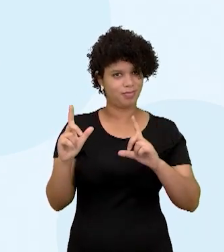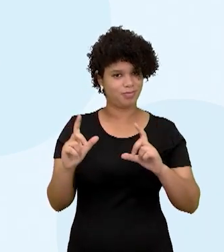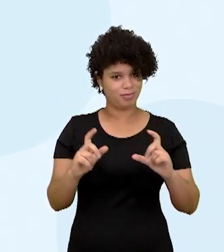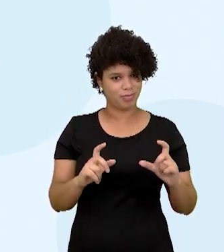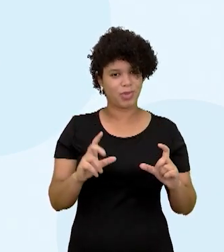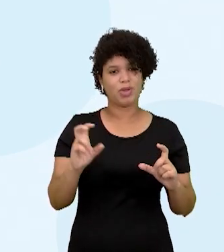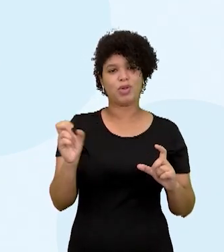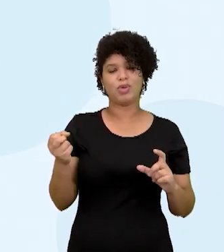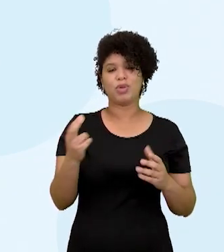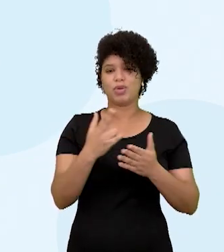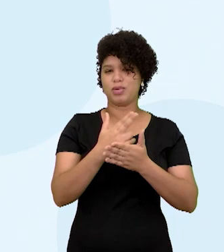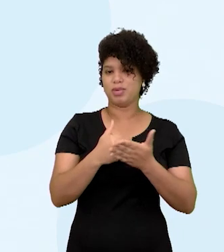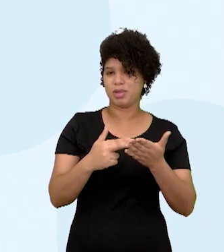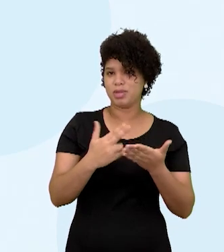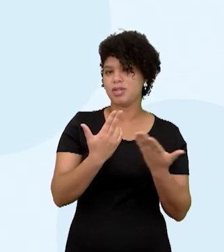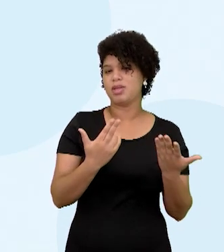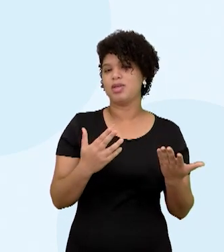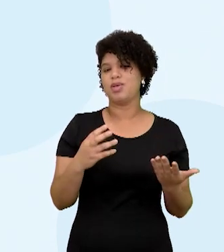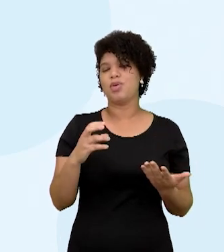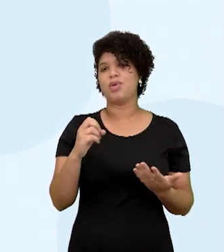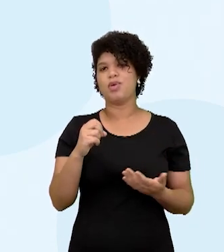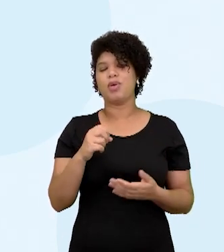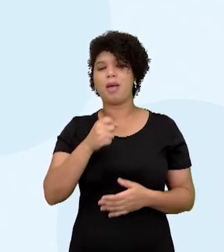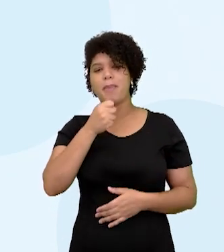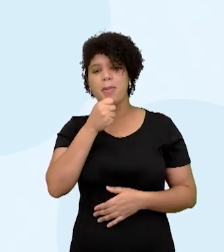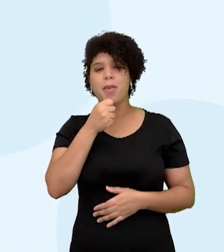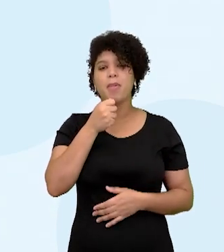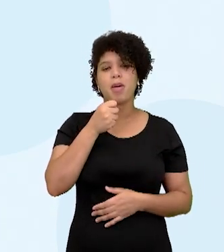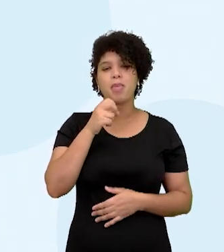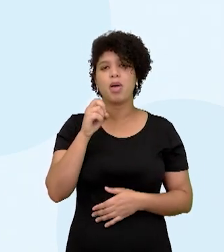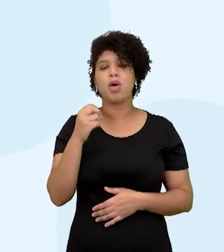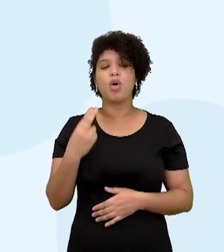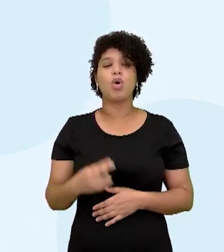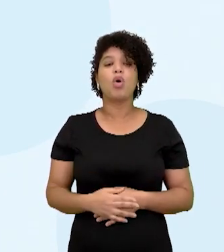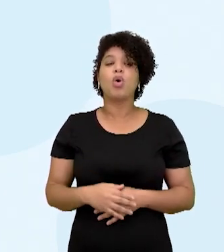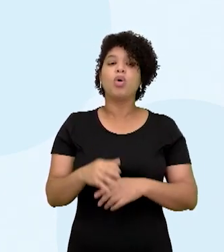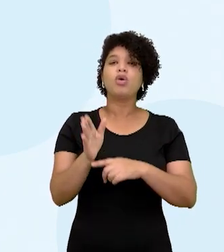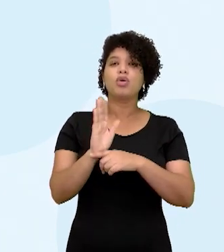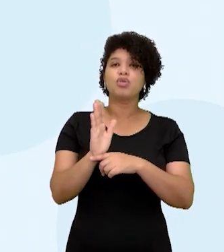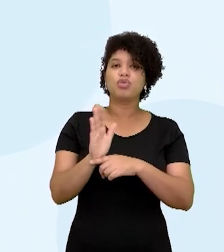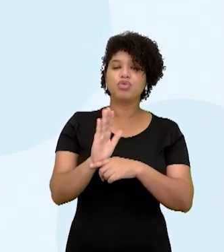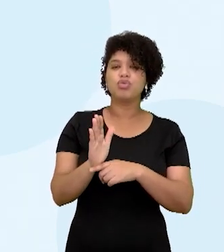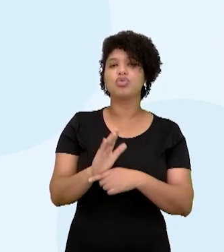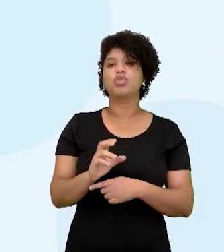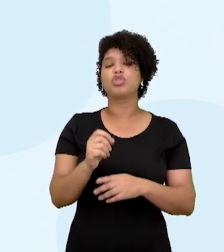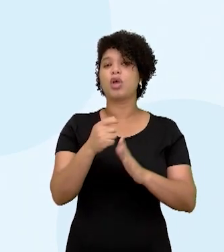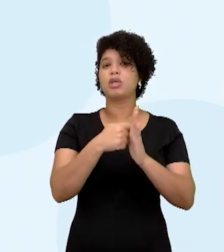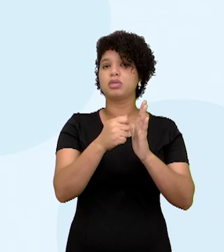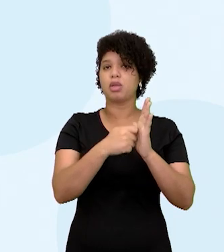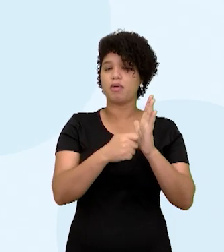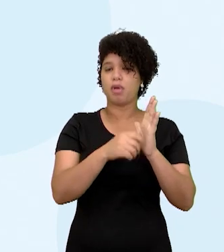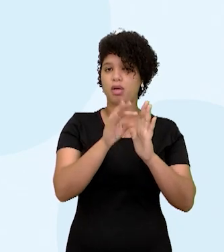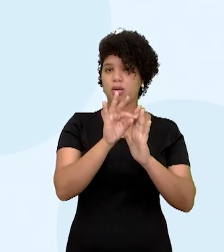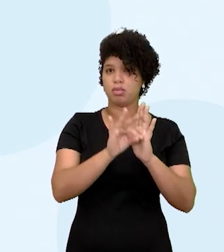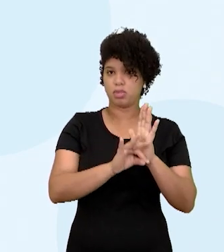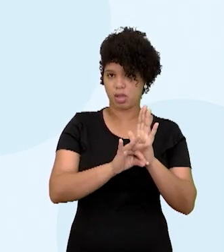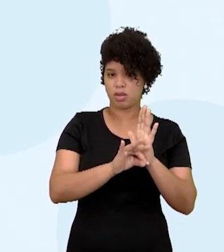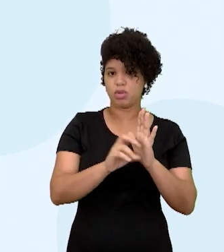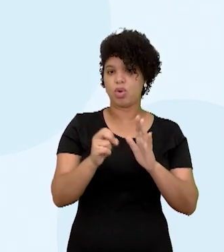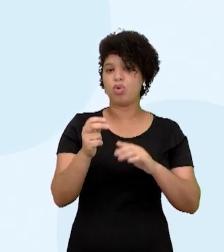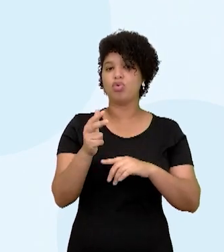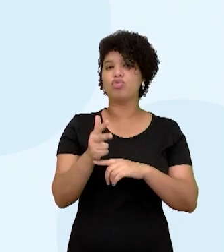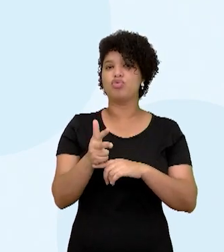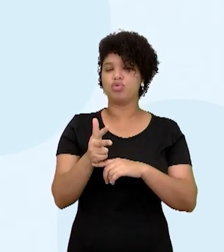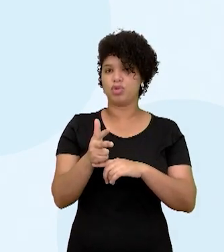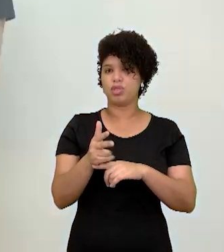pode ser feito o registro, gente? Você pode fazer um texto, você pode mandar um áudio, pode gravar um vídeo, um desenho, foto. Eu sei que muita